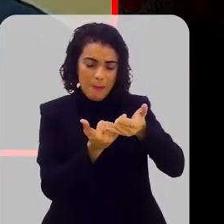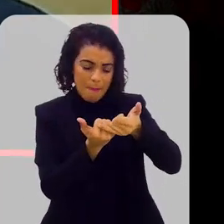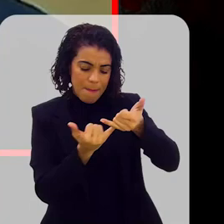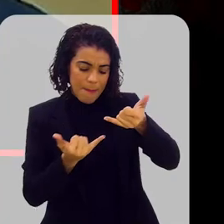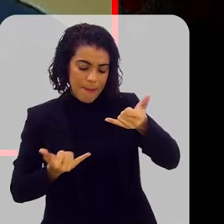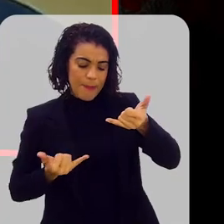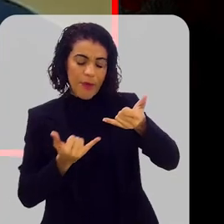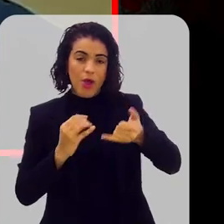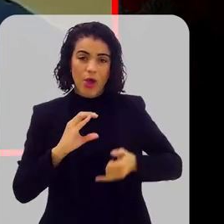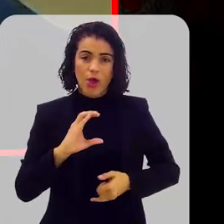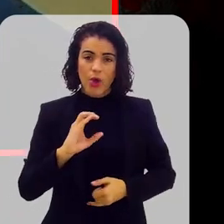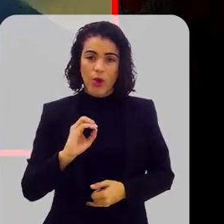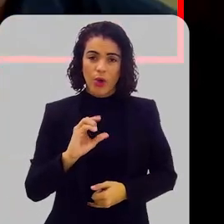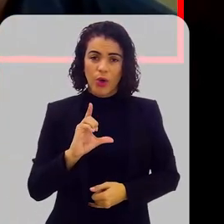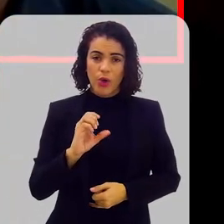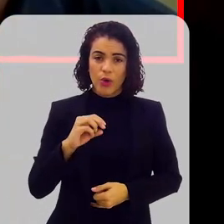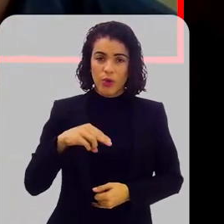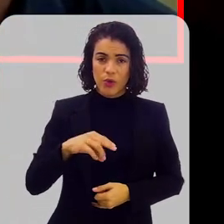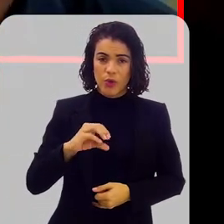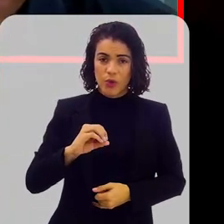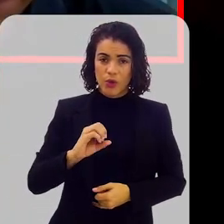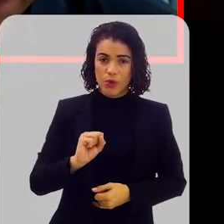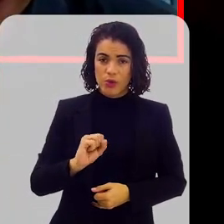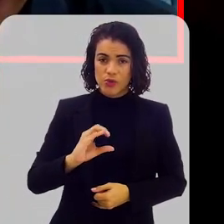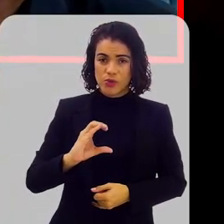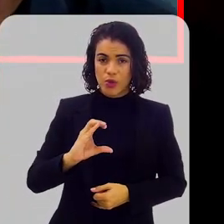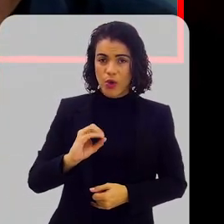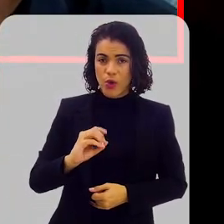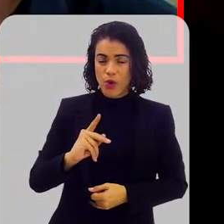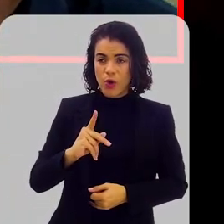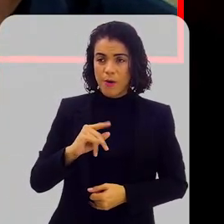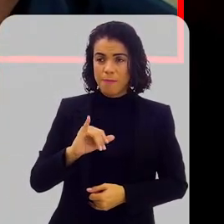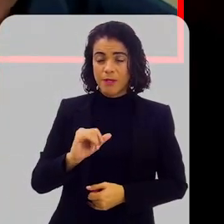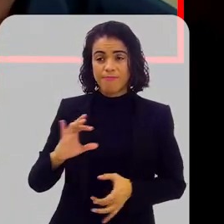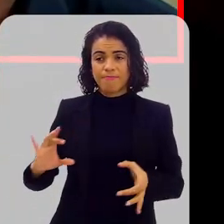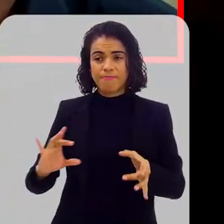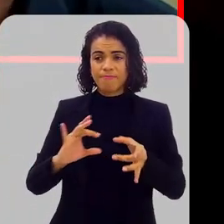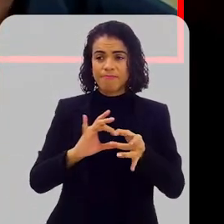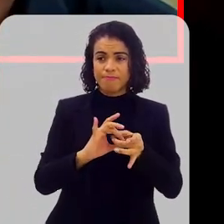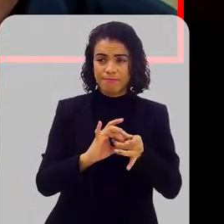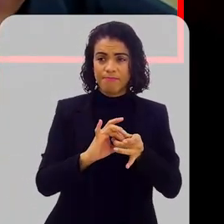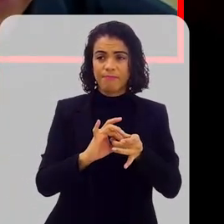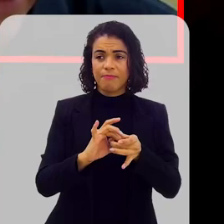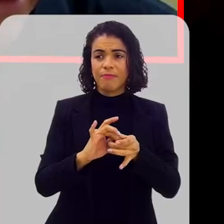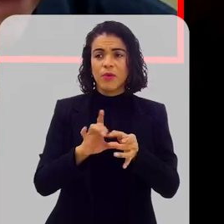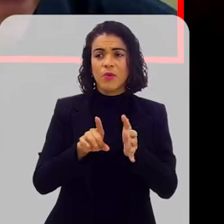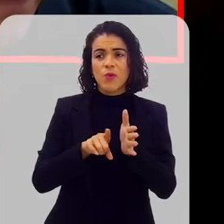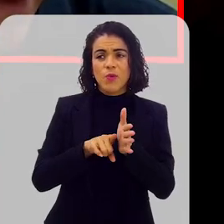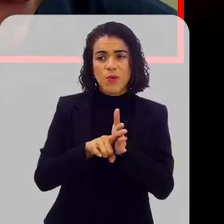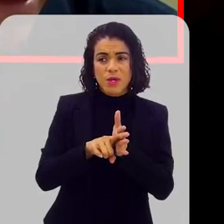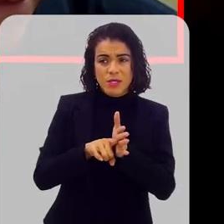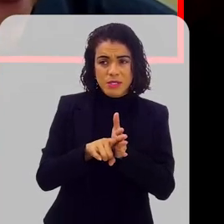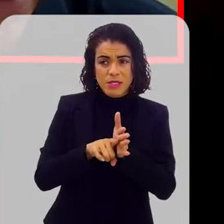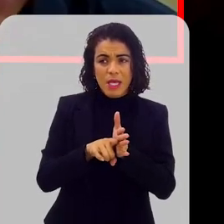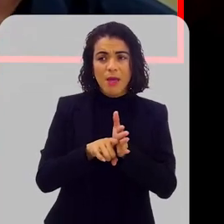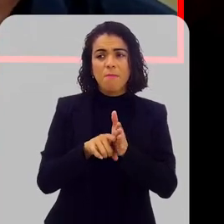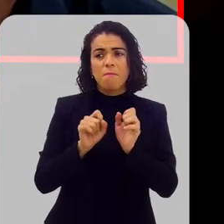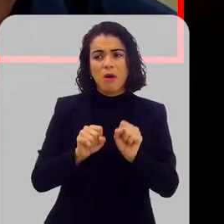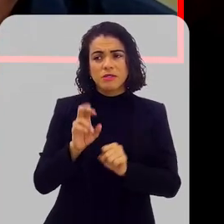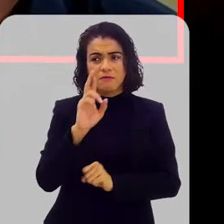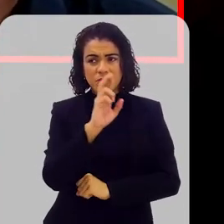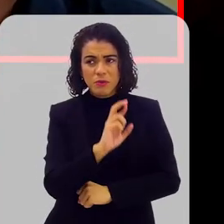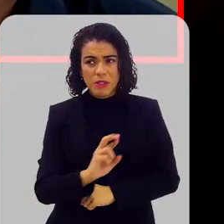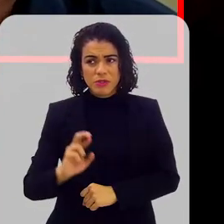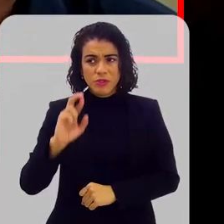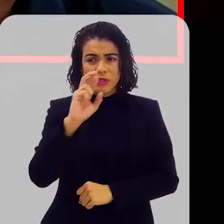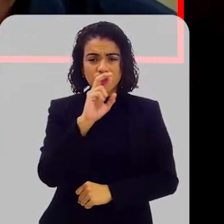aqui da colonoscopia, né? Como um exame, né? Relacionado, um exame que pode ser feito